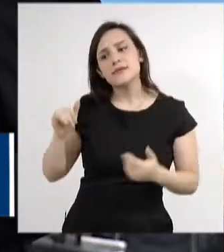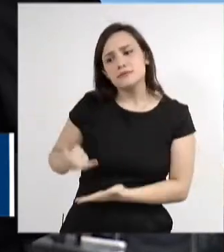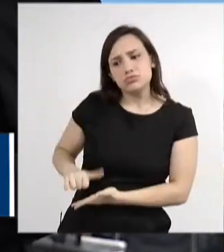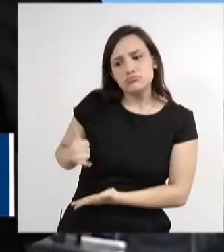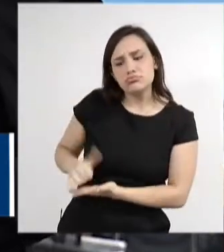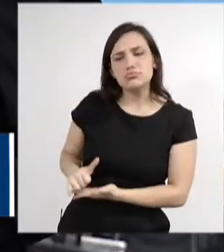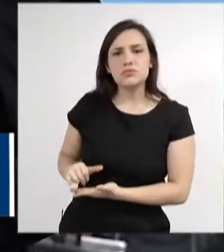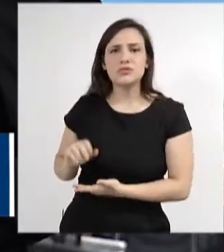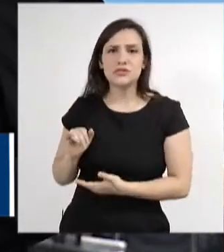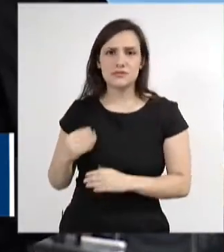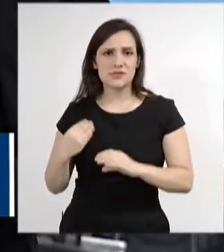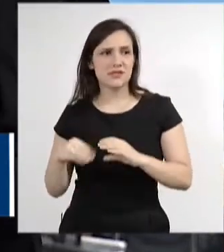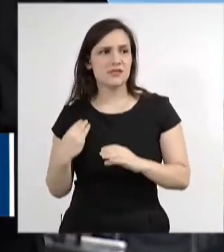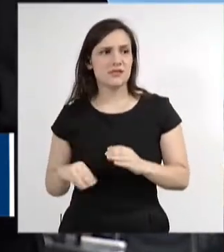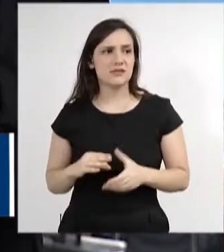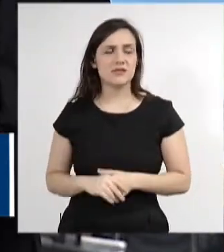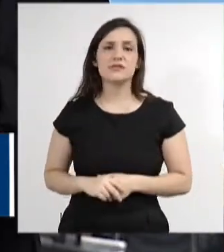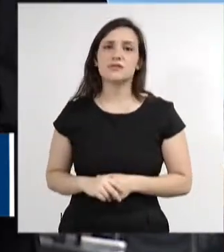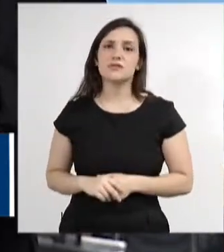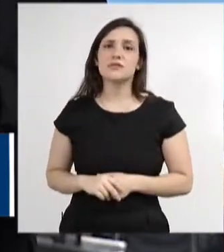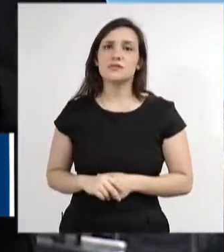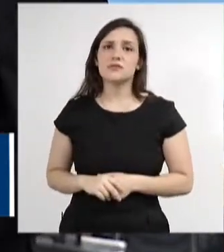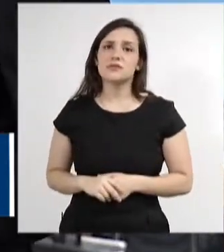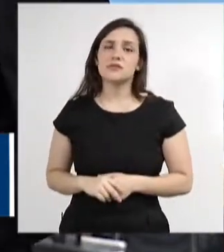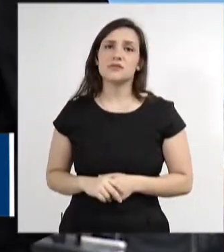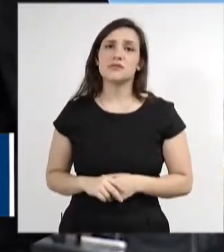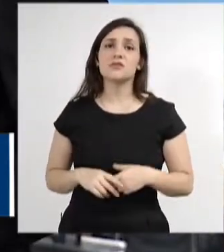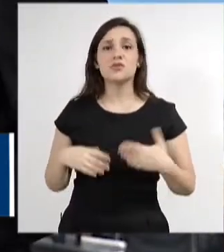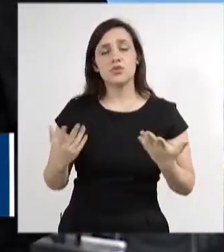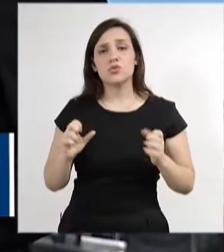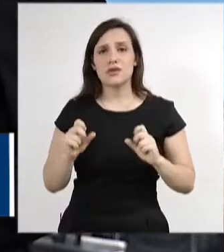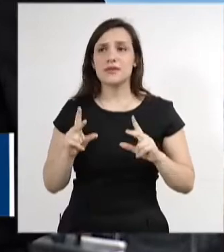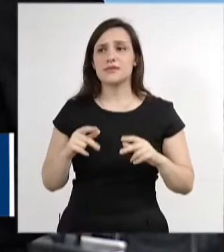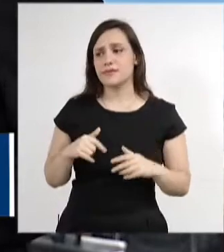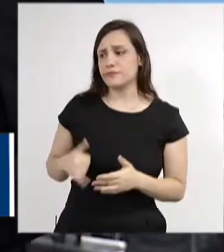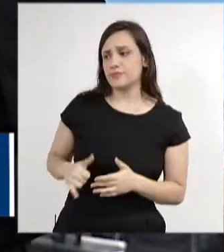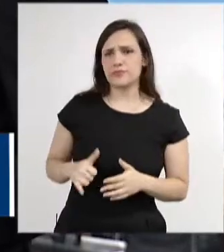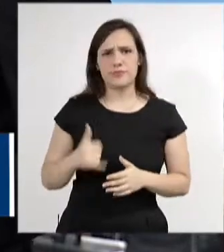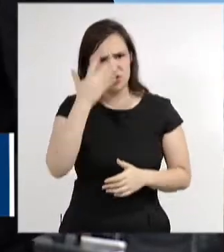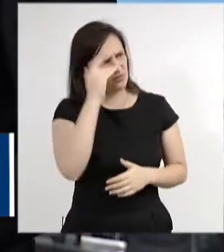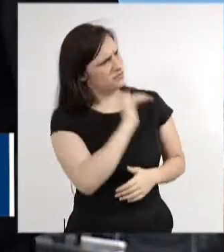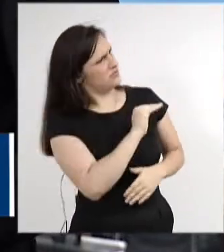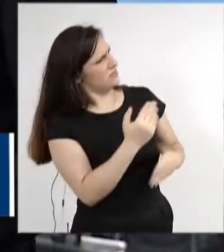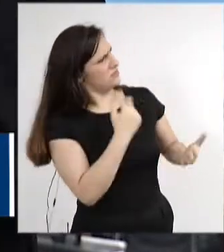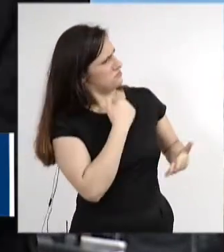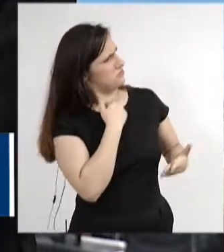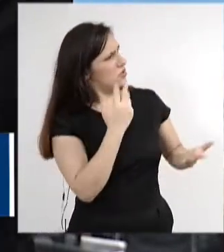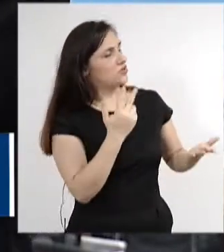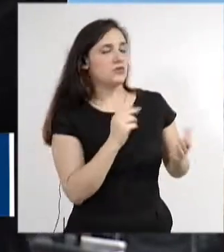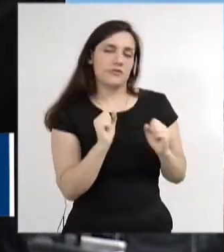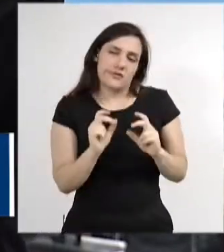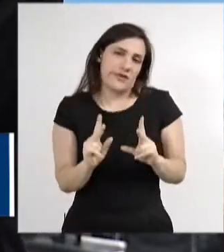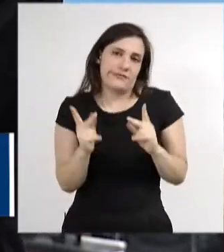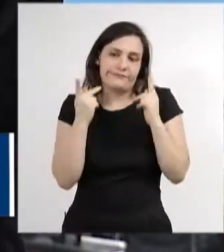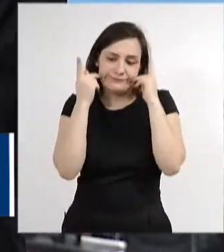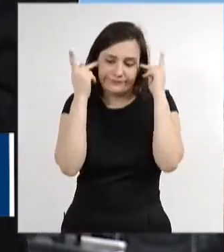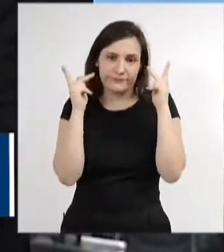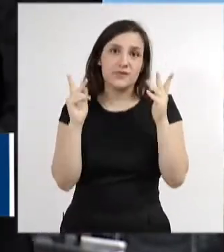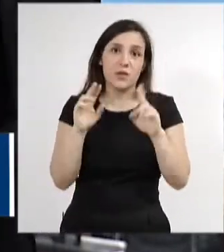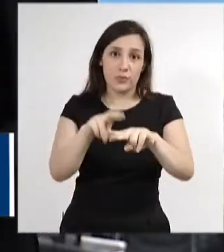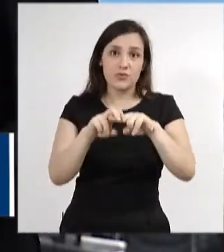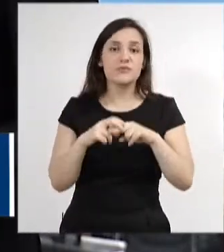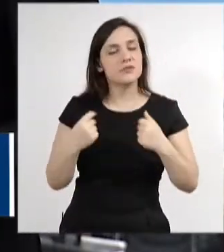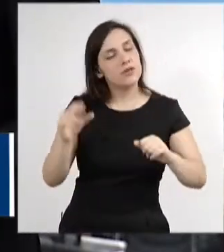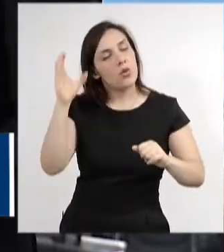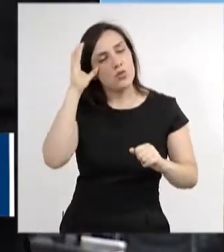o próprio coleguinha ali do lado vai te chamar a atenção. Então, para você não passar por esse tipo de constrangimento, está válido aí. E é interessante que, assim, a gente